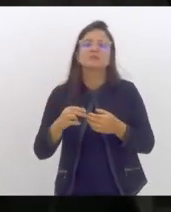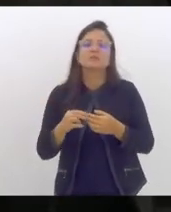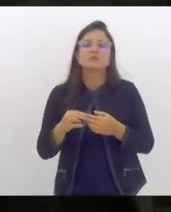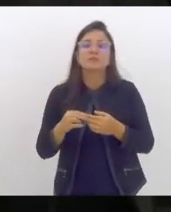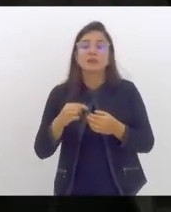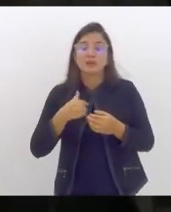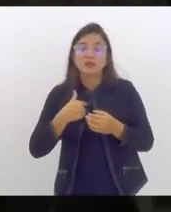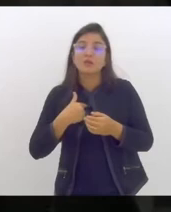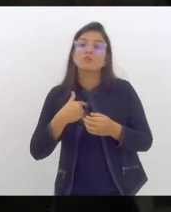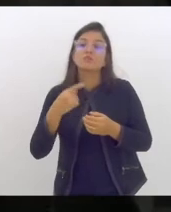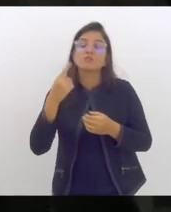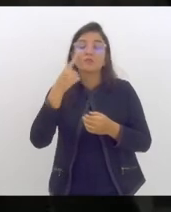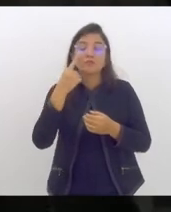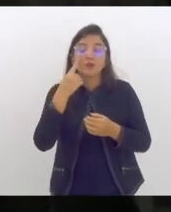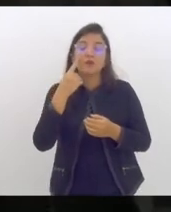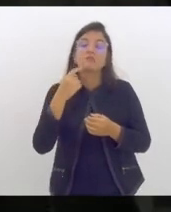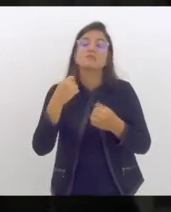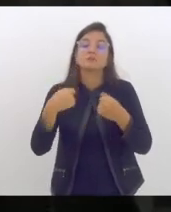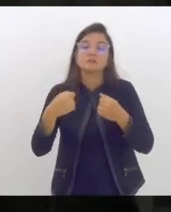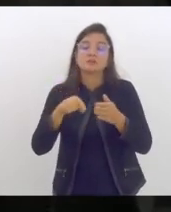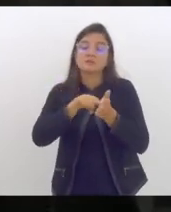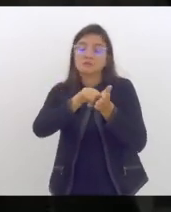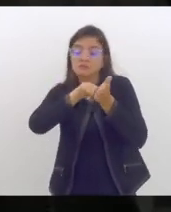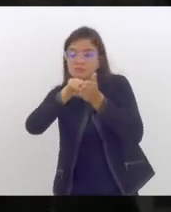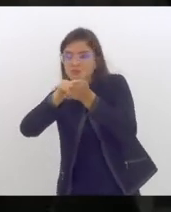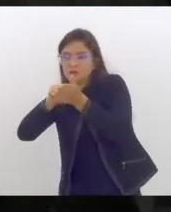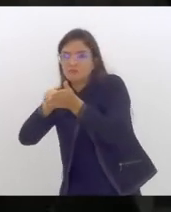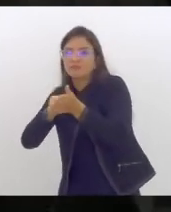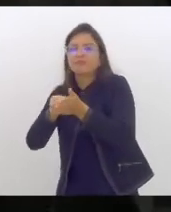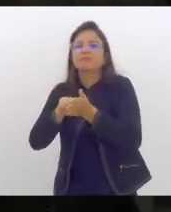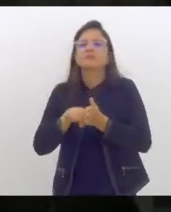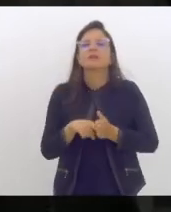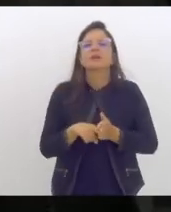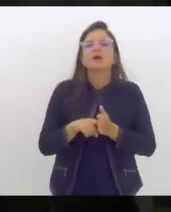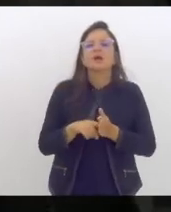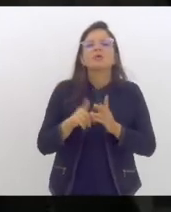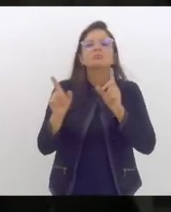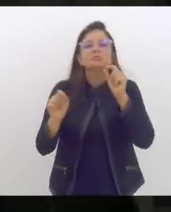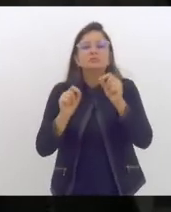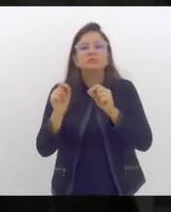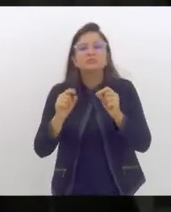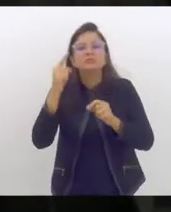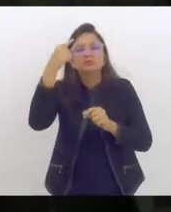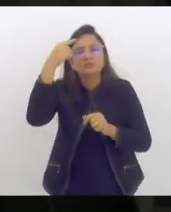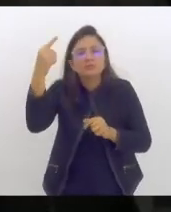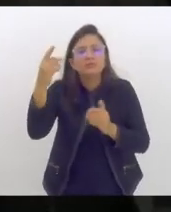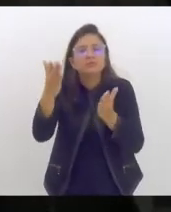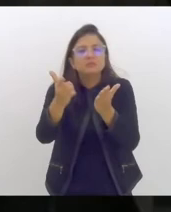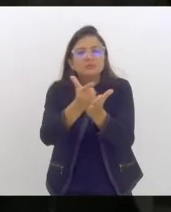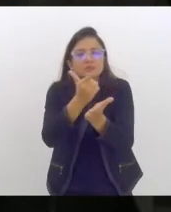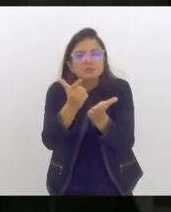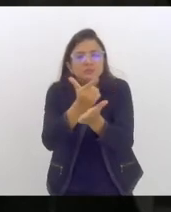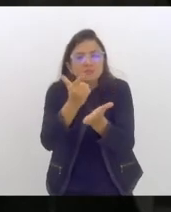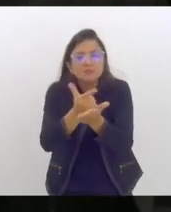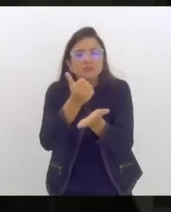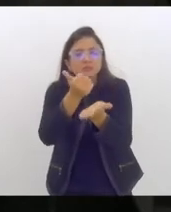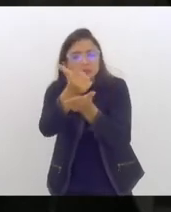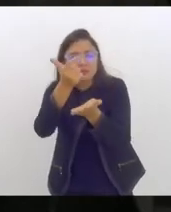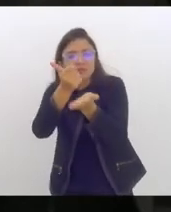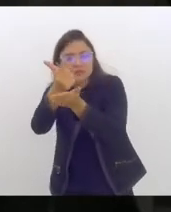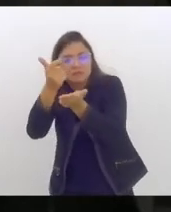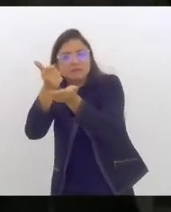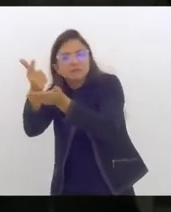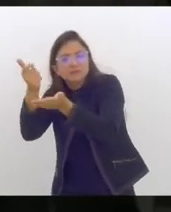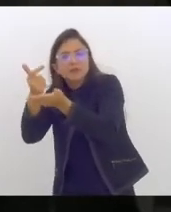solicitação de auditoria. De respeito às compras de livros na SEDUC,